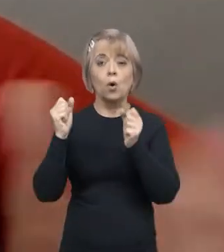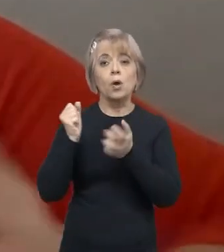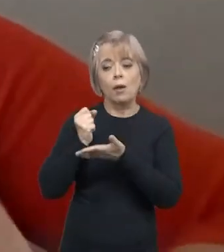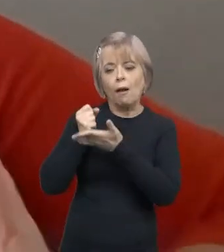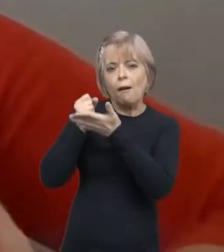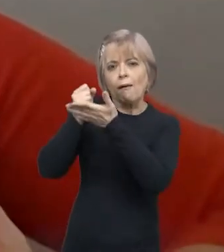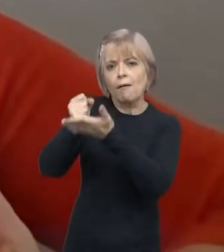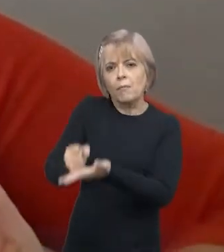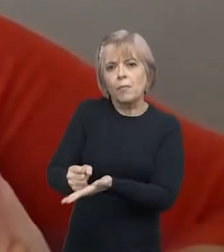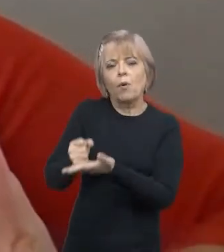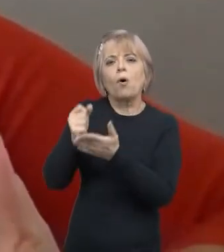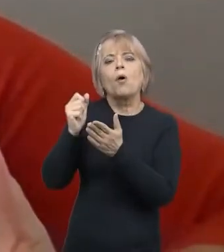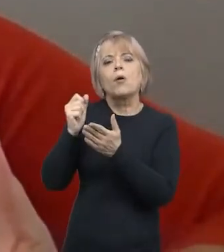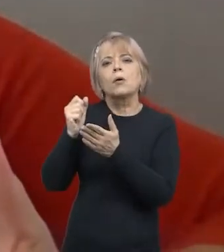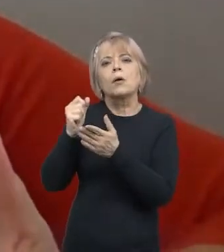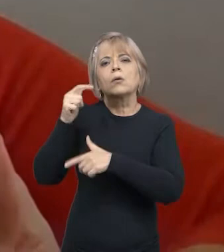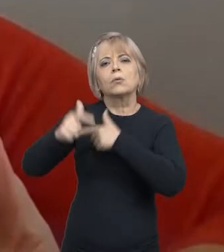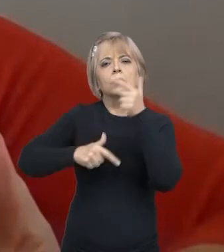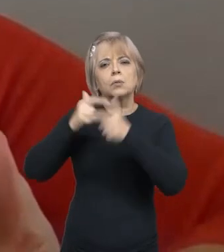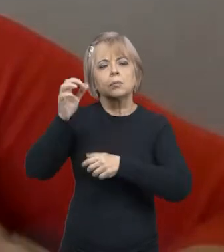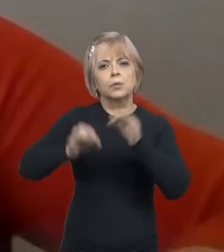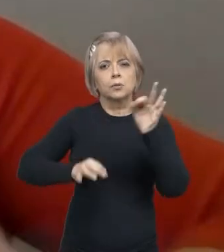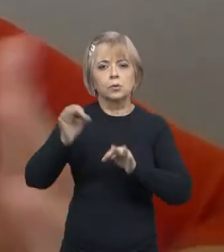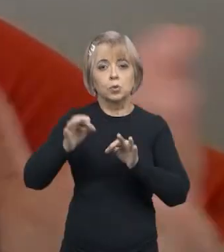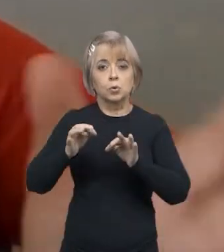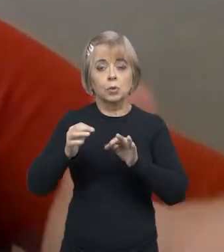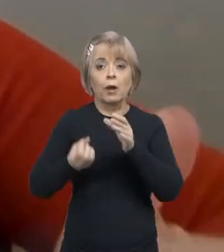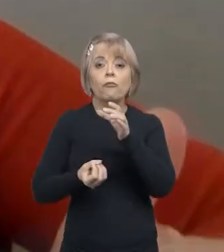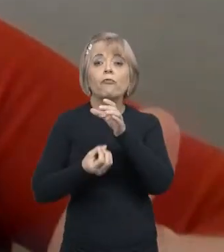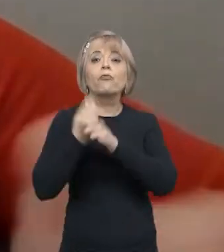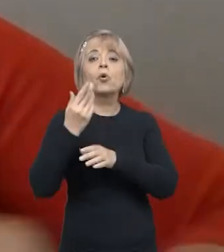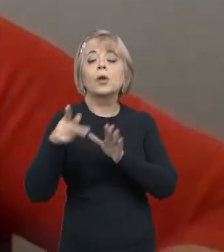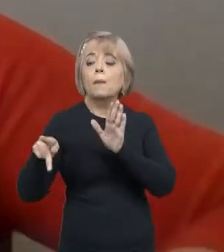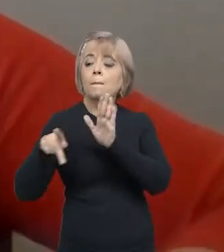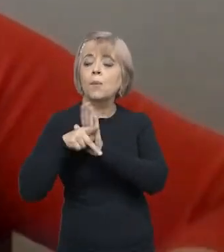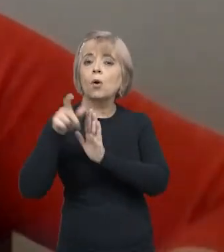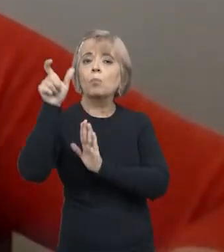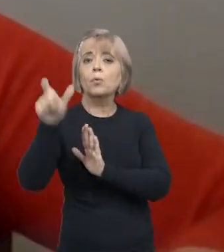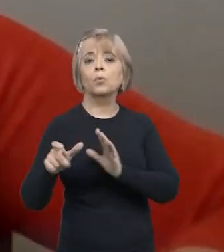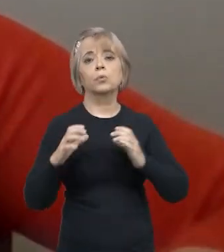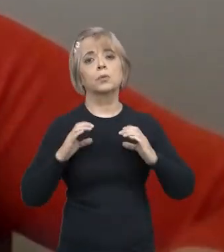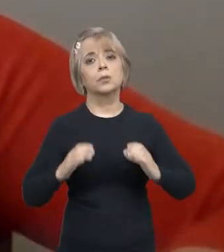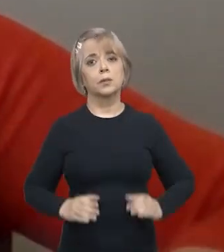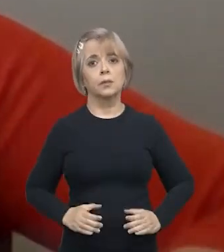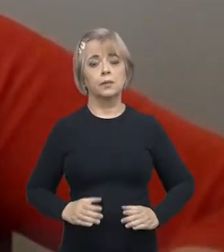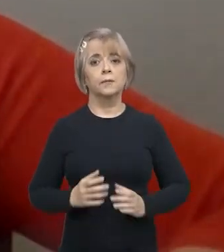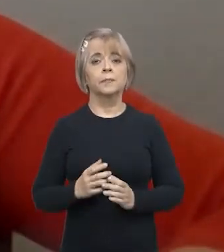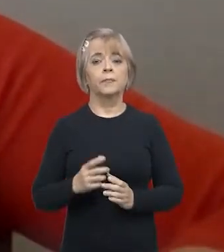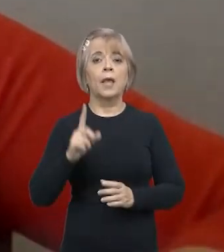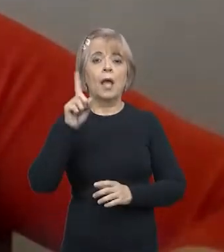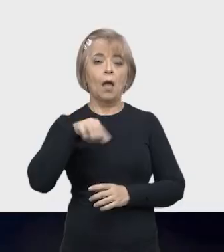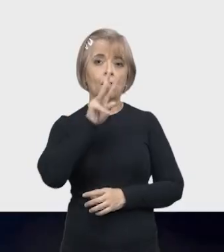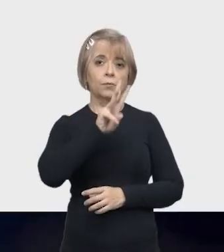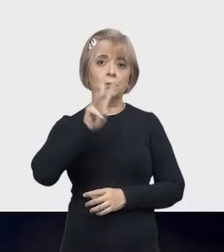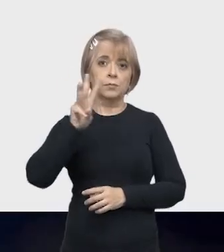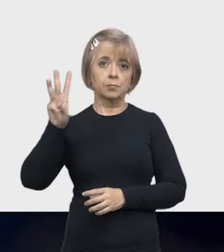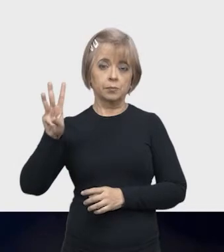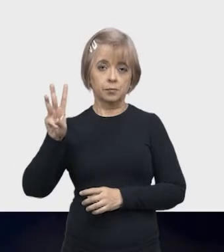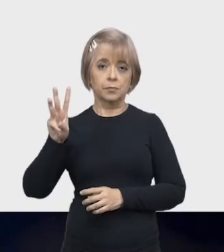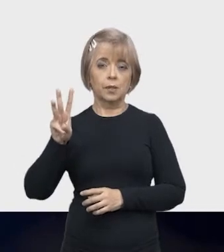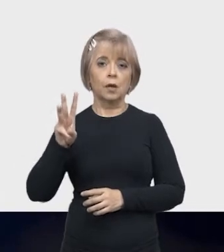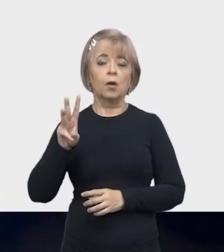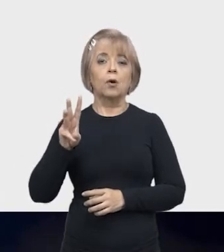promotores de justiça, mas ele foi criado principalmente para o cidadão. O que é o Consumidor Vencedor? O Consumidor Vencedor é um site, ele pode ser acessado no endereço